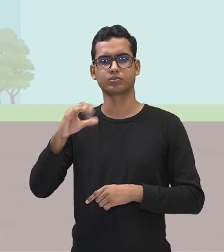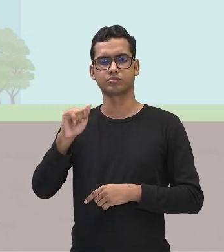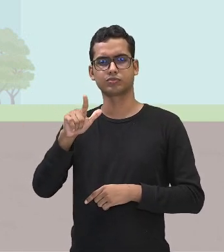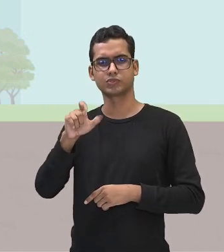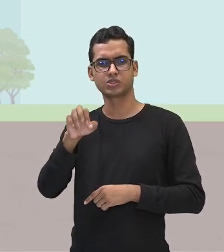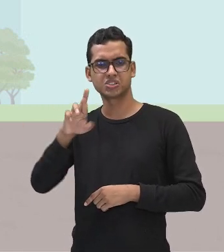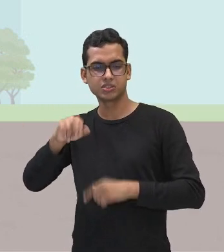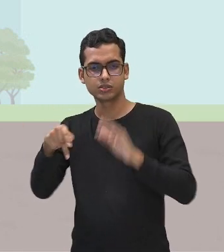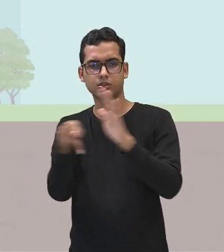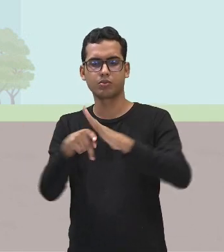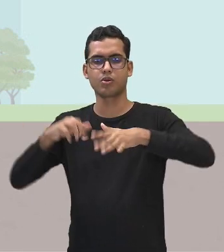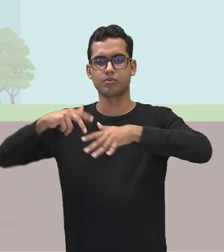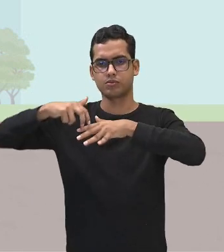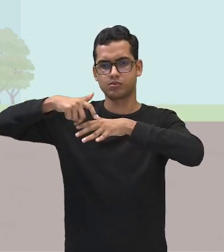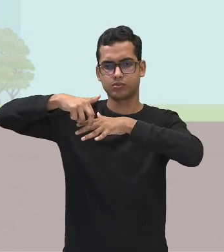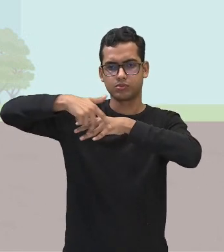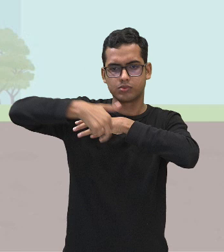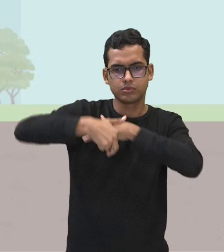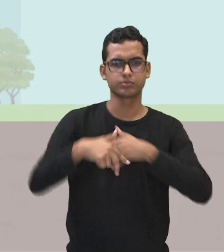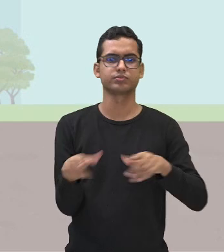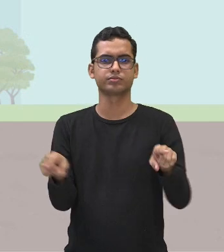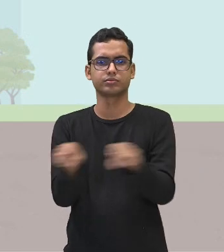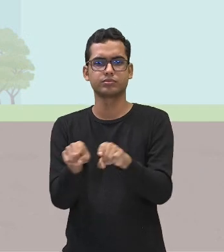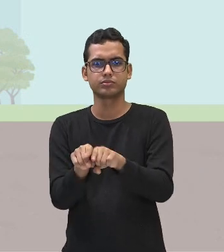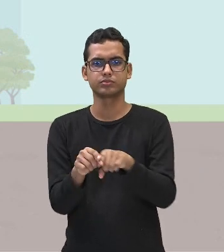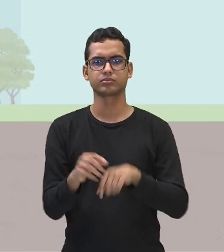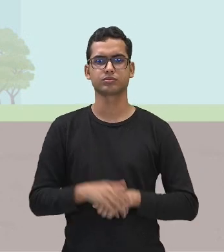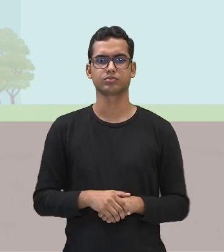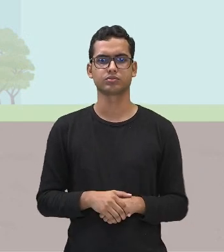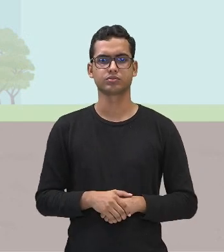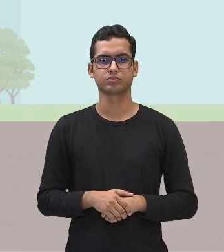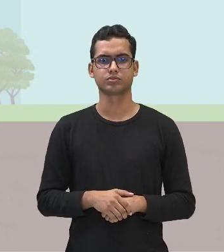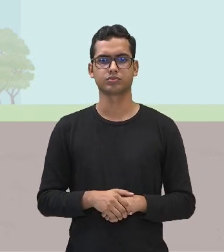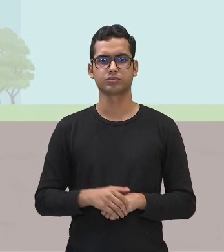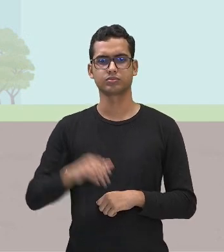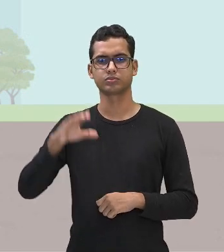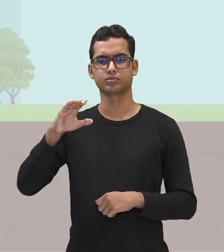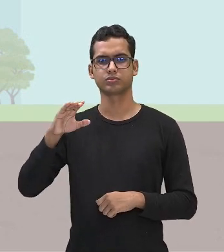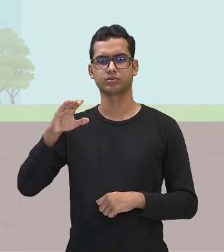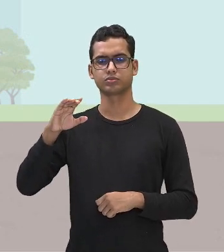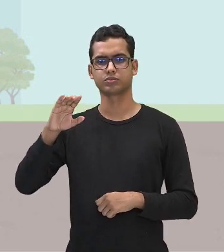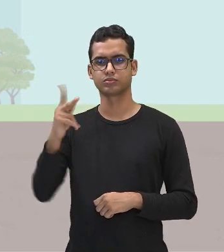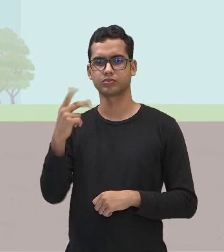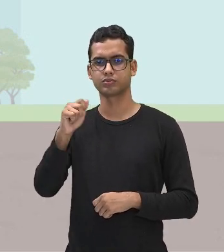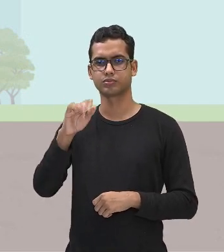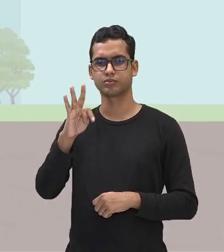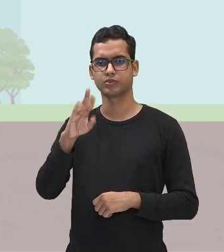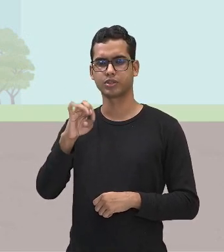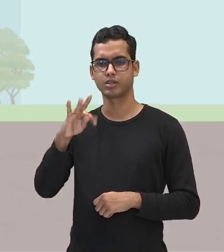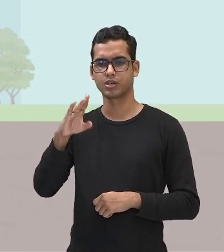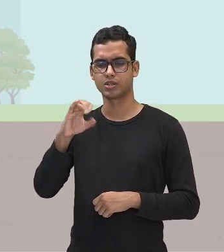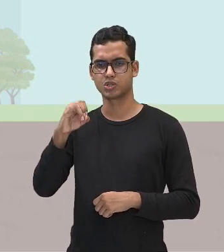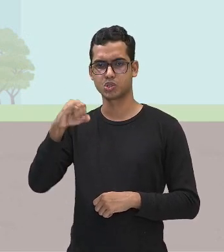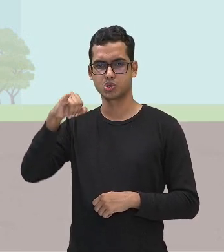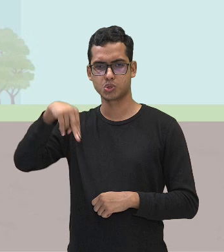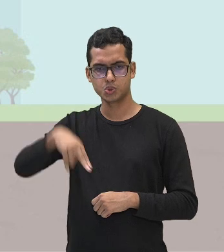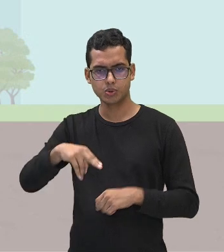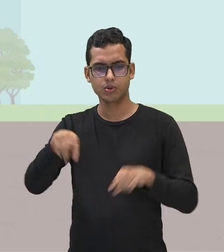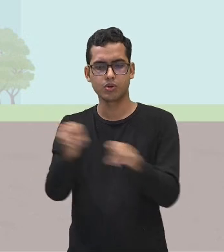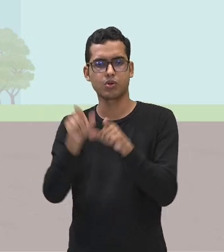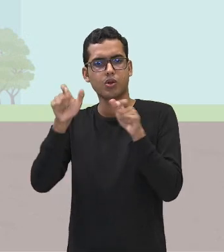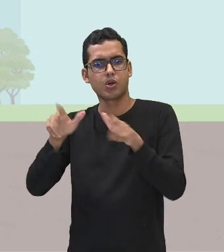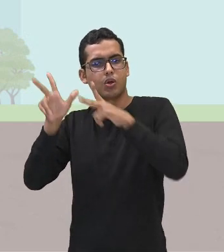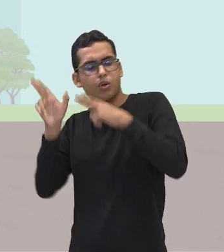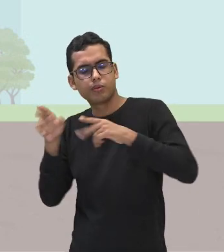la habitação, que pode ser tanto dormitório como habitação. Quarto de banho, que é o banheiro em si,